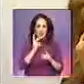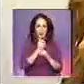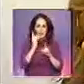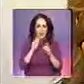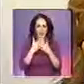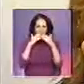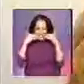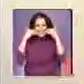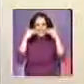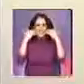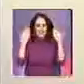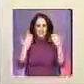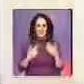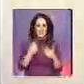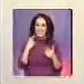Vejam ao que país chegou.